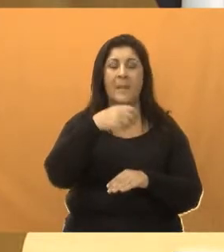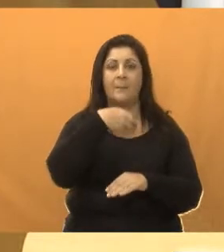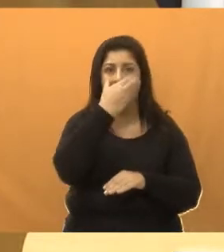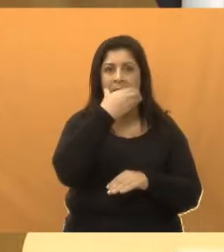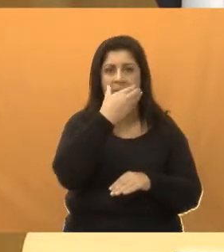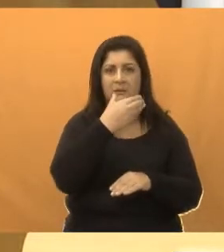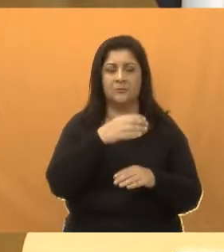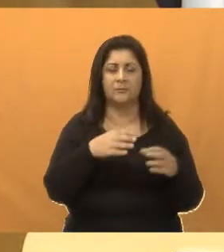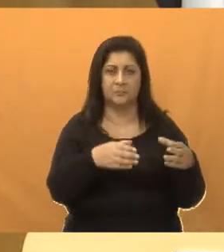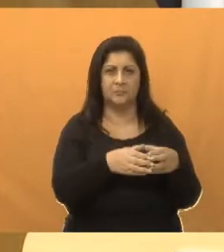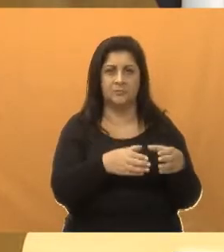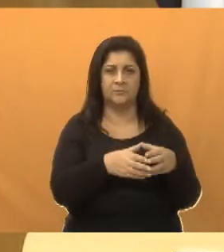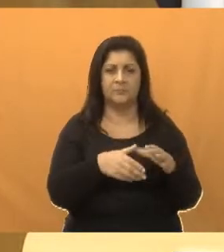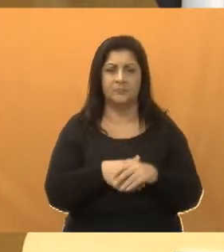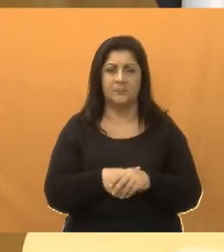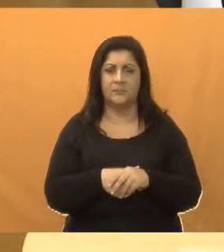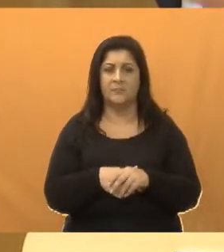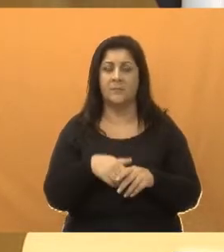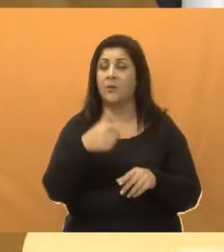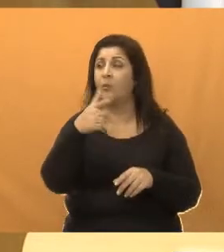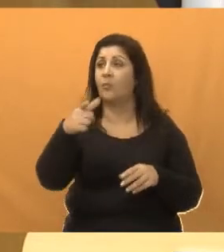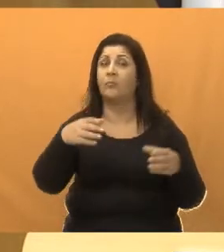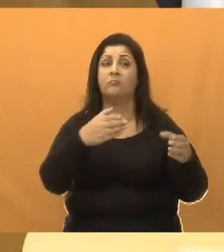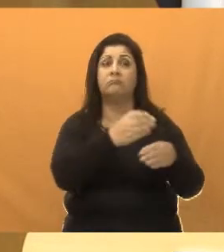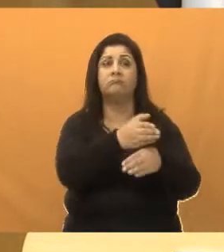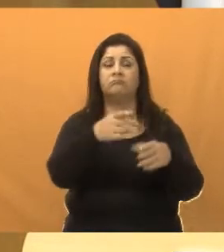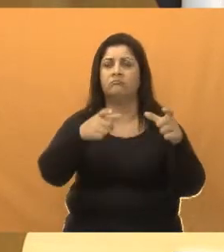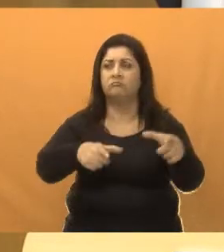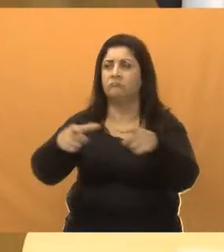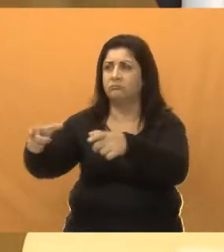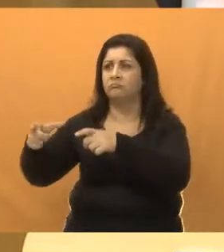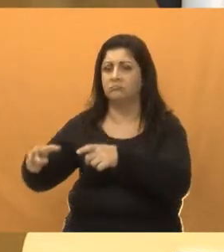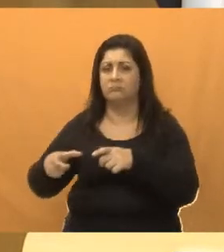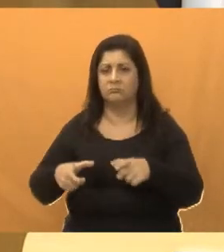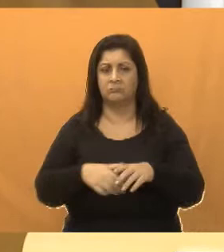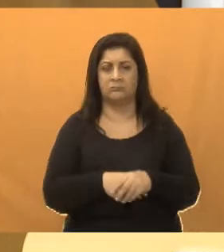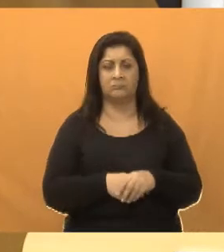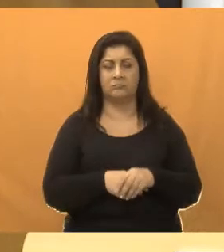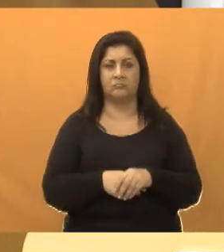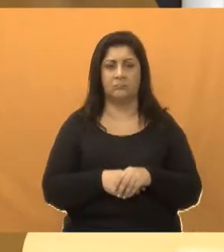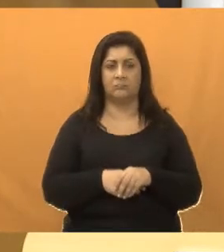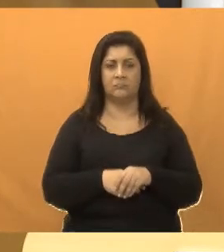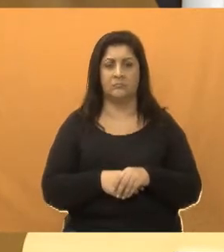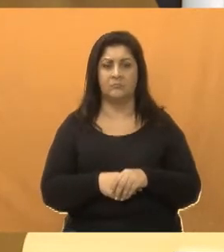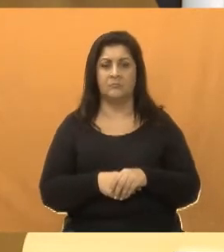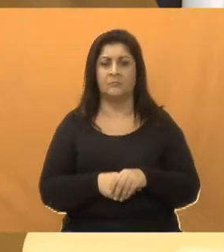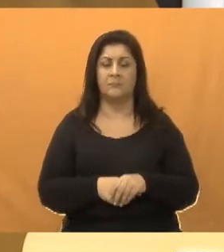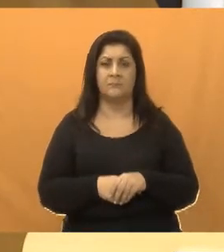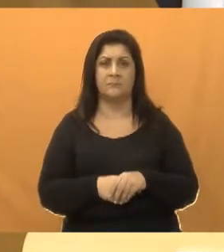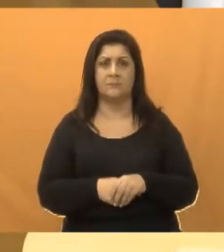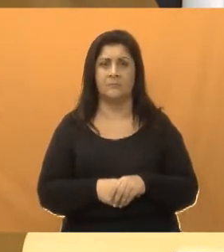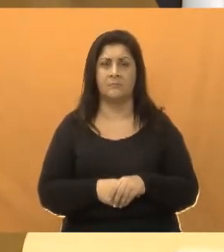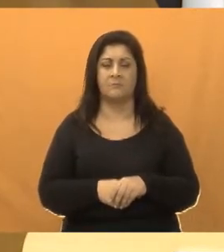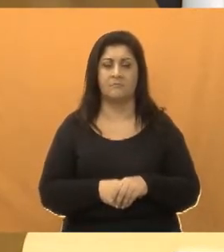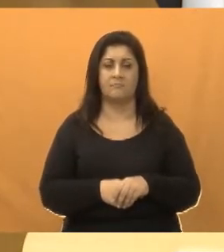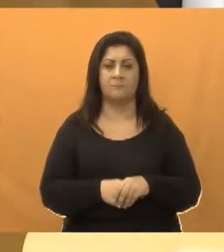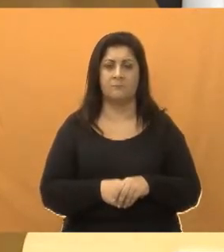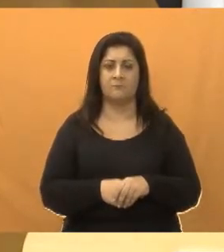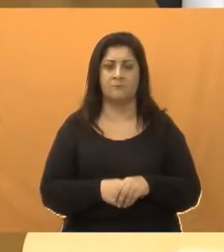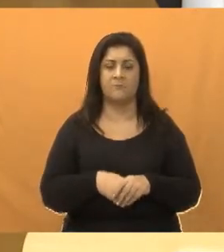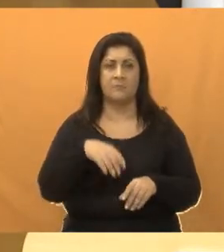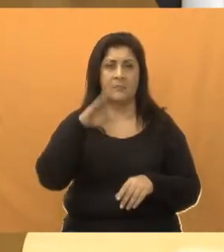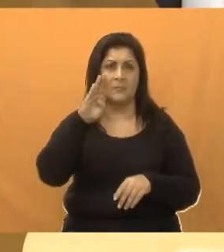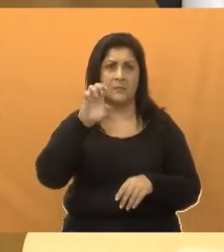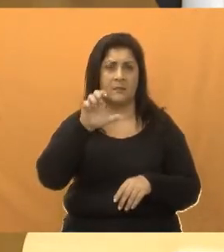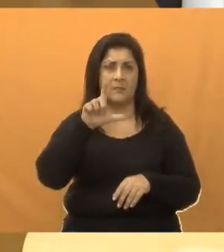Parque dos Príncipes, agora que vai começar, em outros bairros, no 1º de Maio, no Igarapés, ou seja, no Bela Vista, do Bela